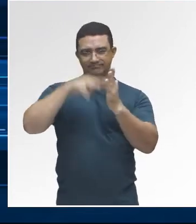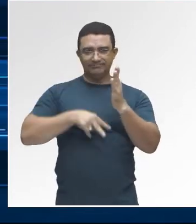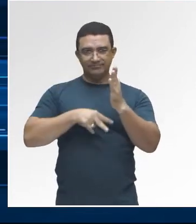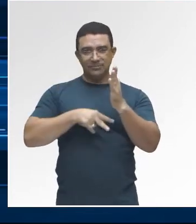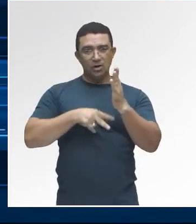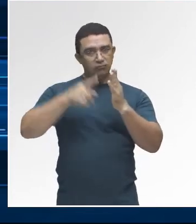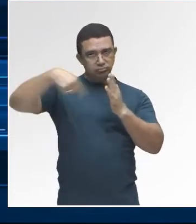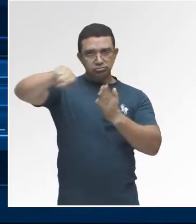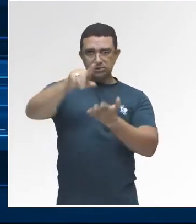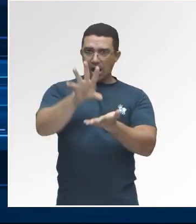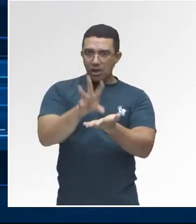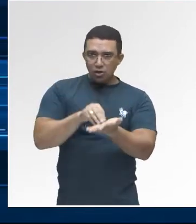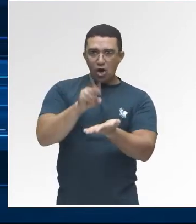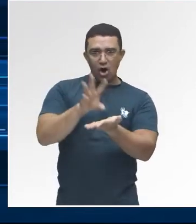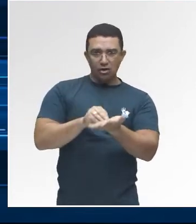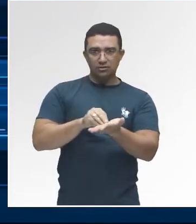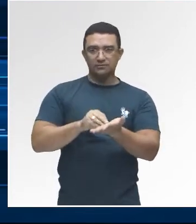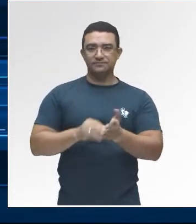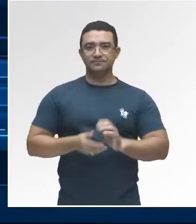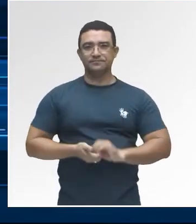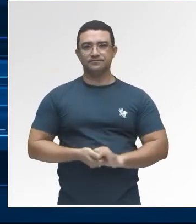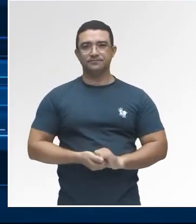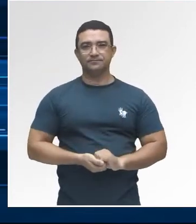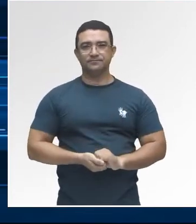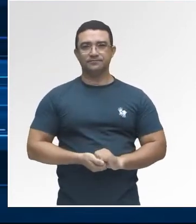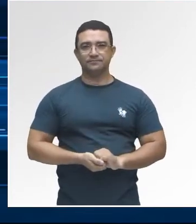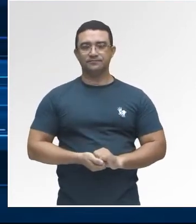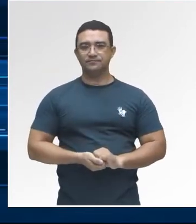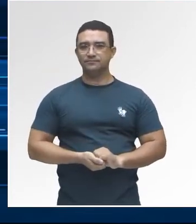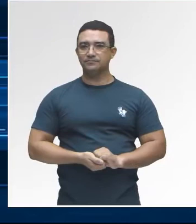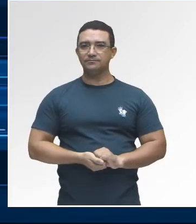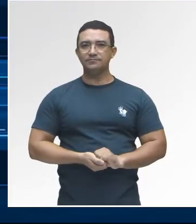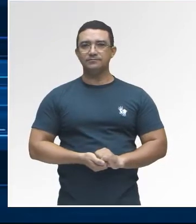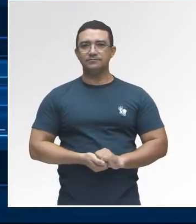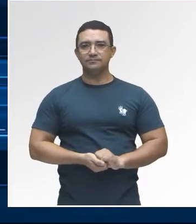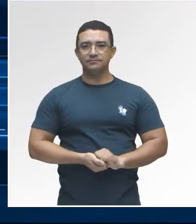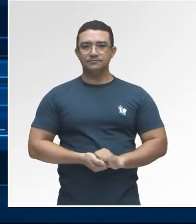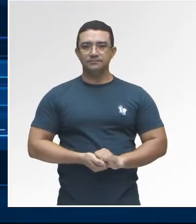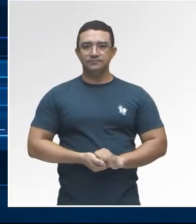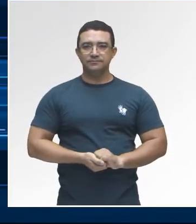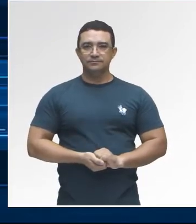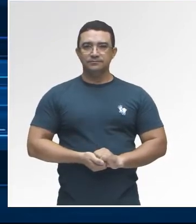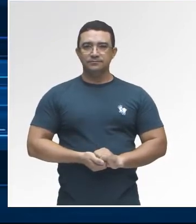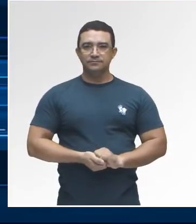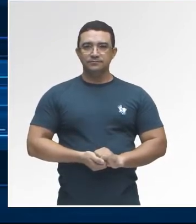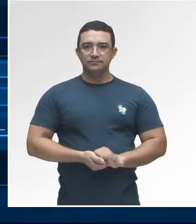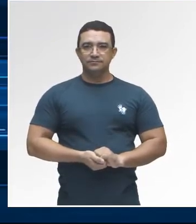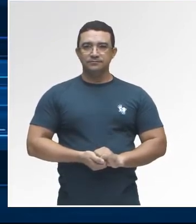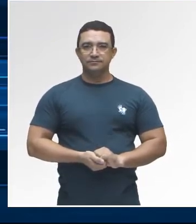viu, people? Vocês já viram aquela anterior, prior knowledge. Vimos agora prediction. Vamos à próxima.